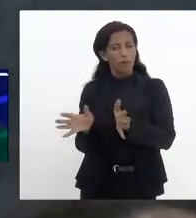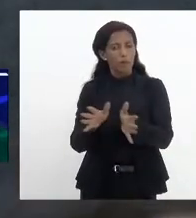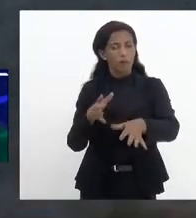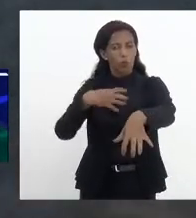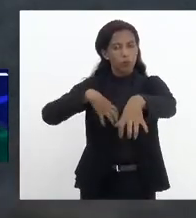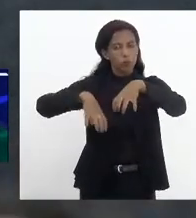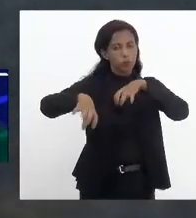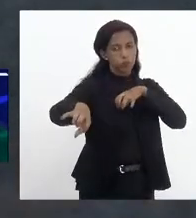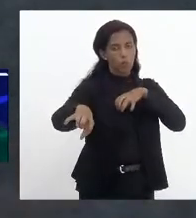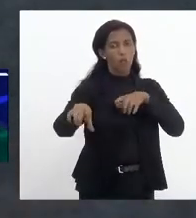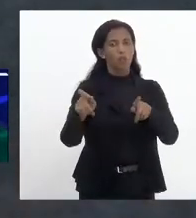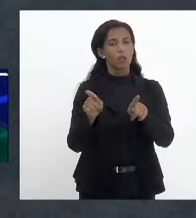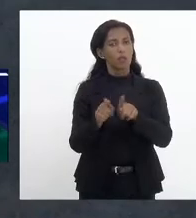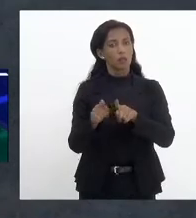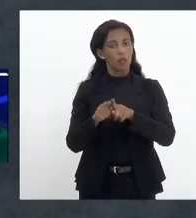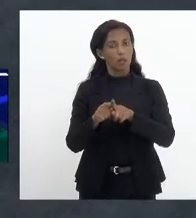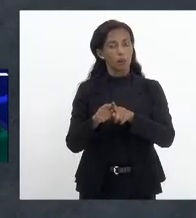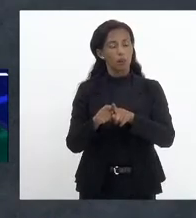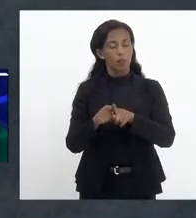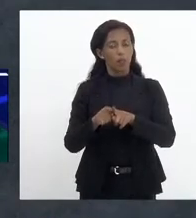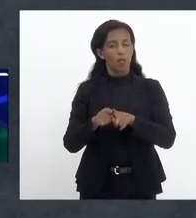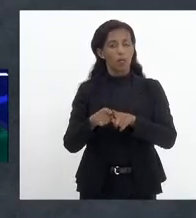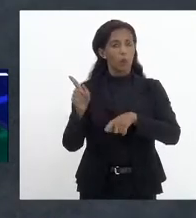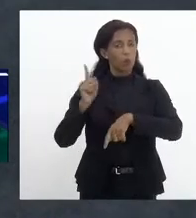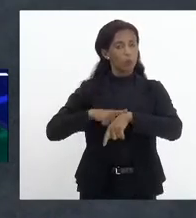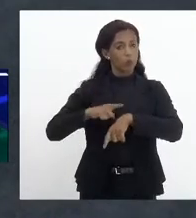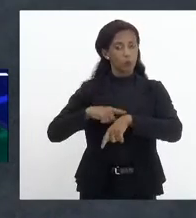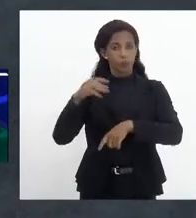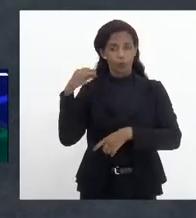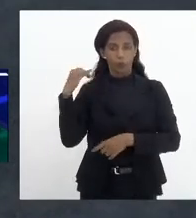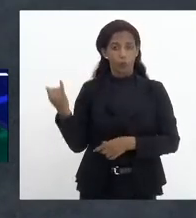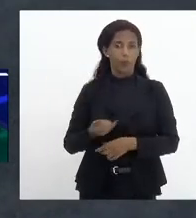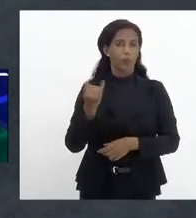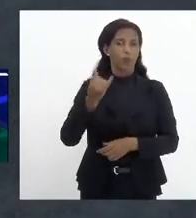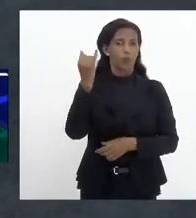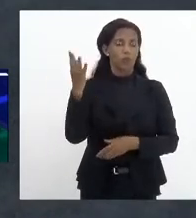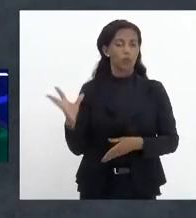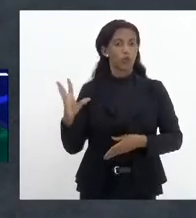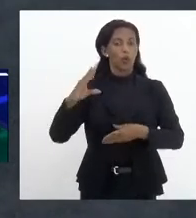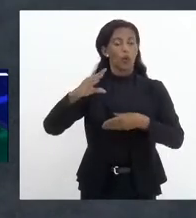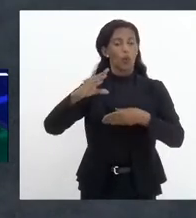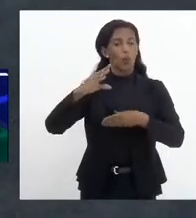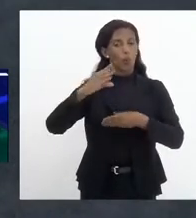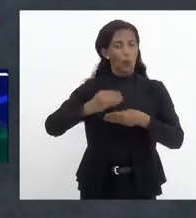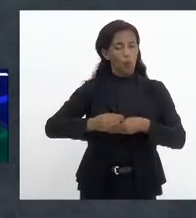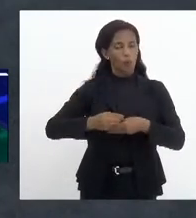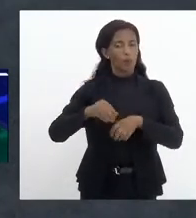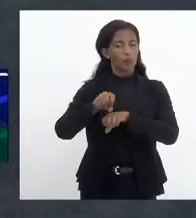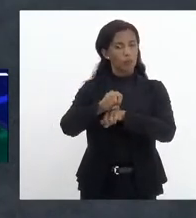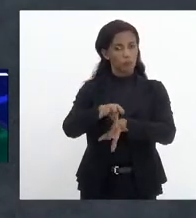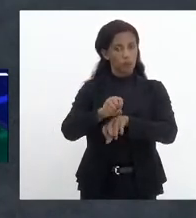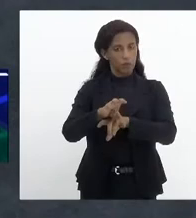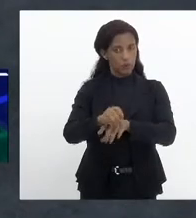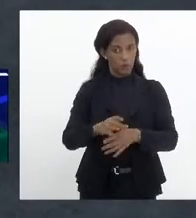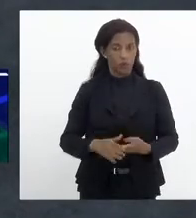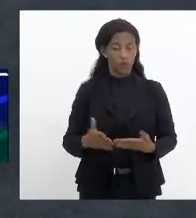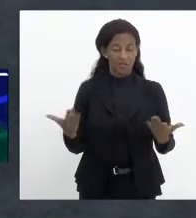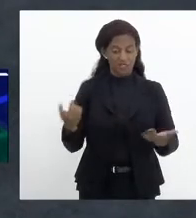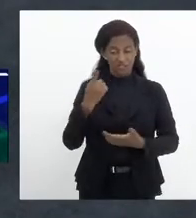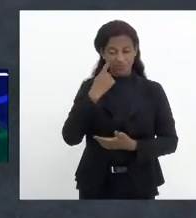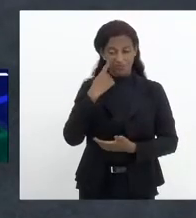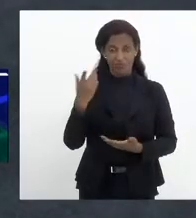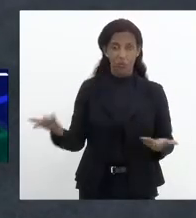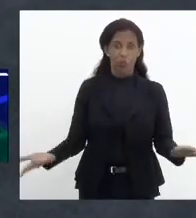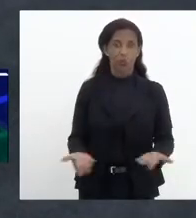remoto, utilizado em caráter excepcional e como estratégia complementar ao ensino presencial. Esse é um dos dramas que a gente está vivenciando